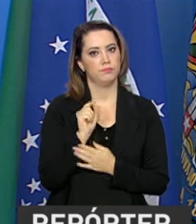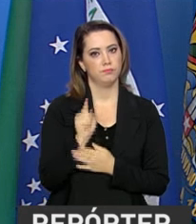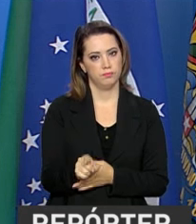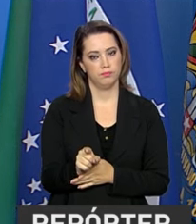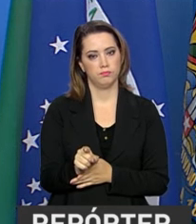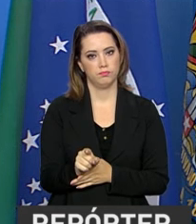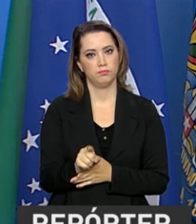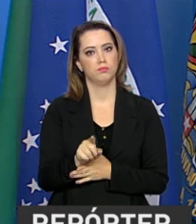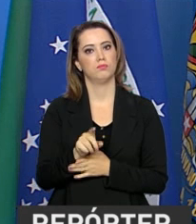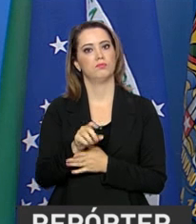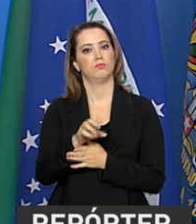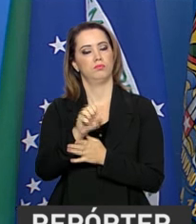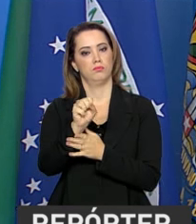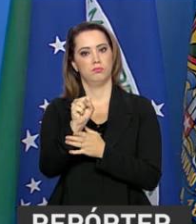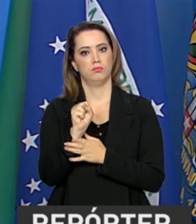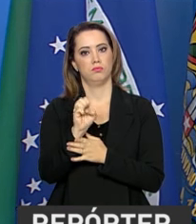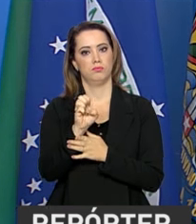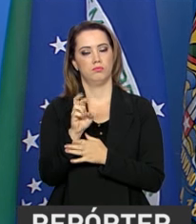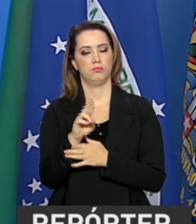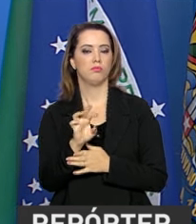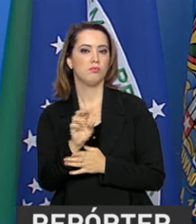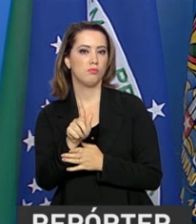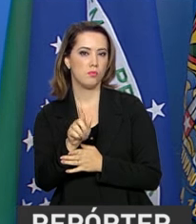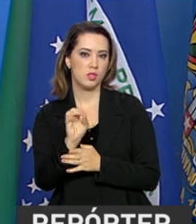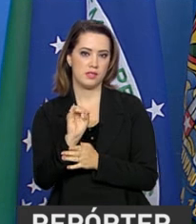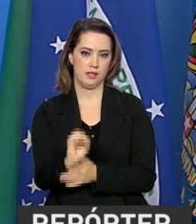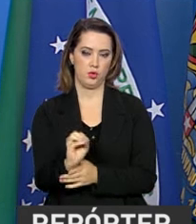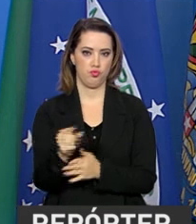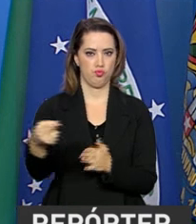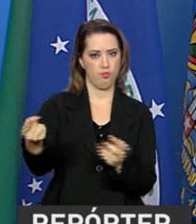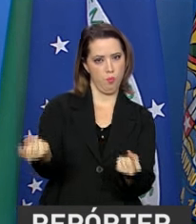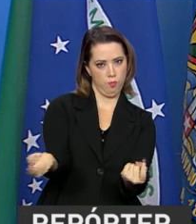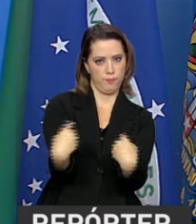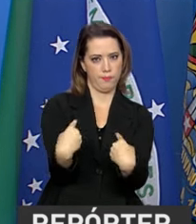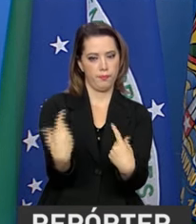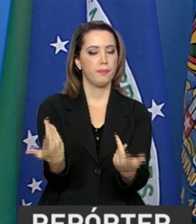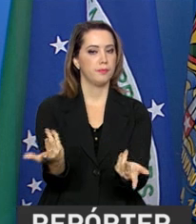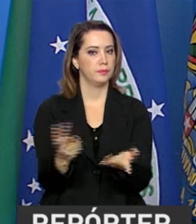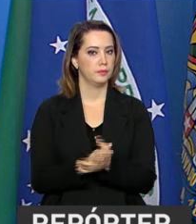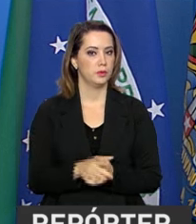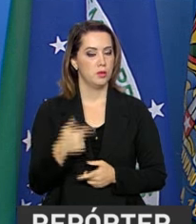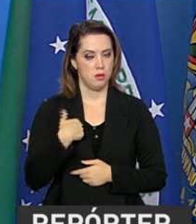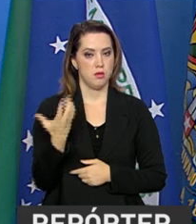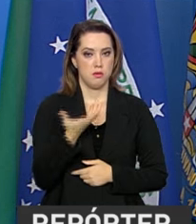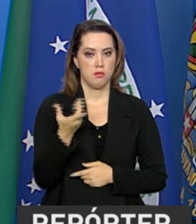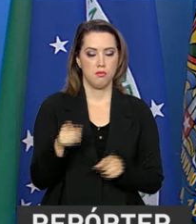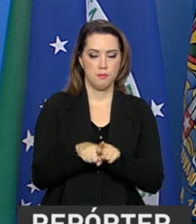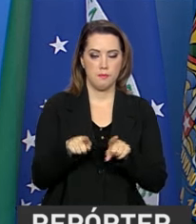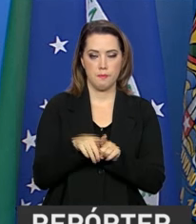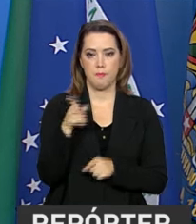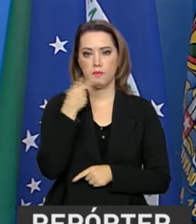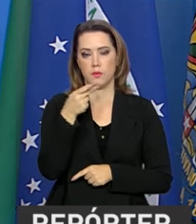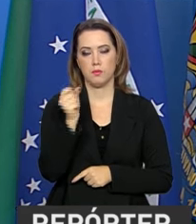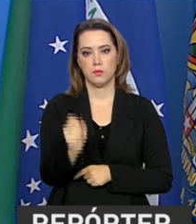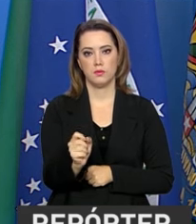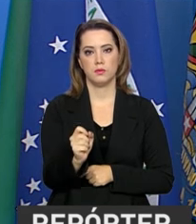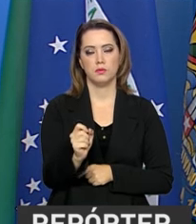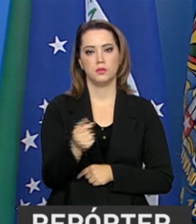cidadão Sérgio Machado. E quero dizer aos senhores e às senhoras que eu